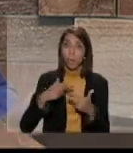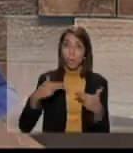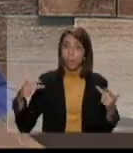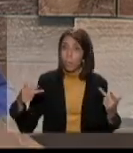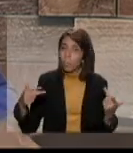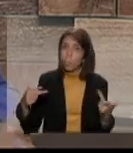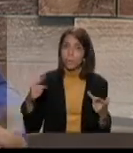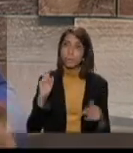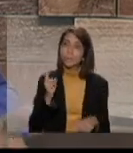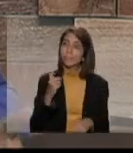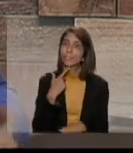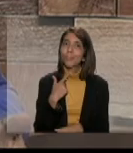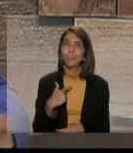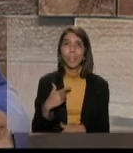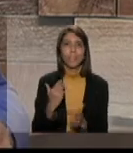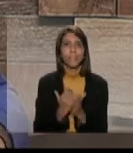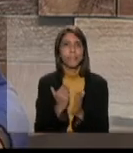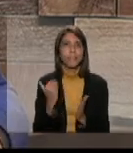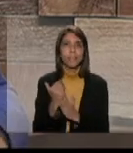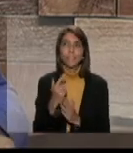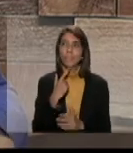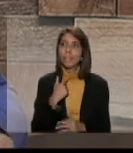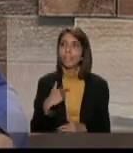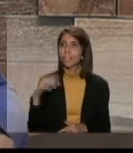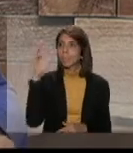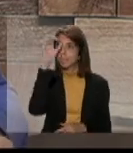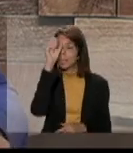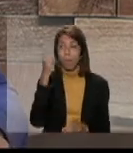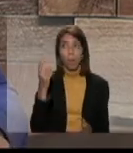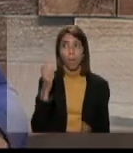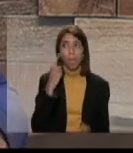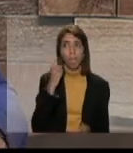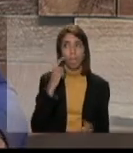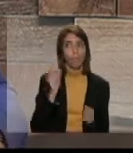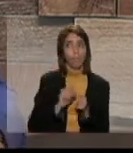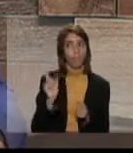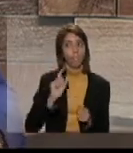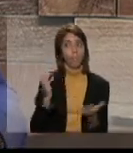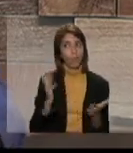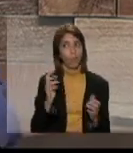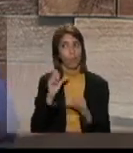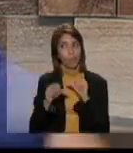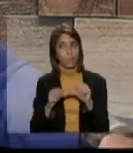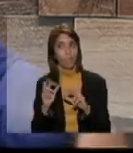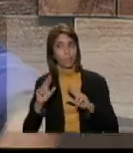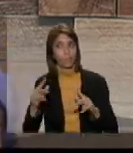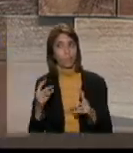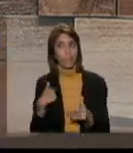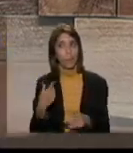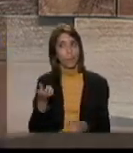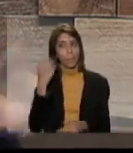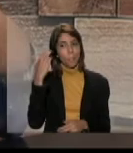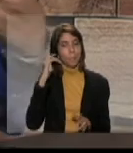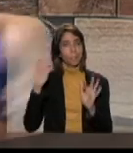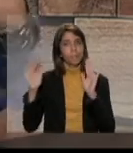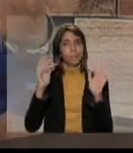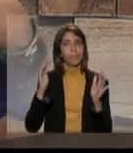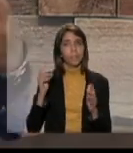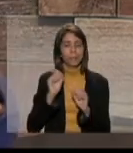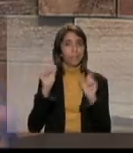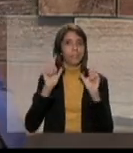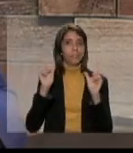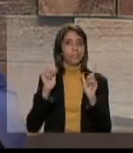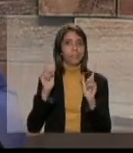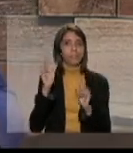então essas coisas todas sempre me dá vontade de fazer isso olha que isso nunca fiz olha quero fazer isso agora agora quero fazer aqui entender eu mesmo